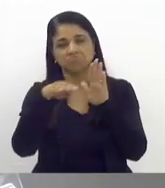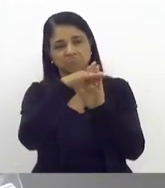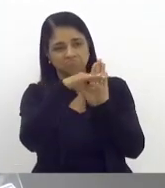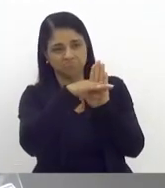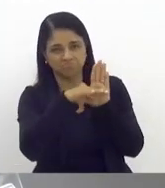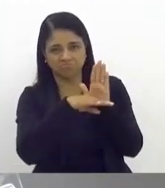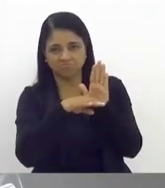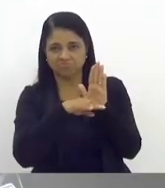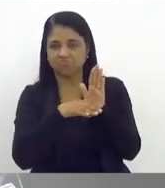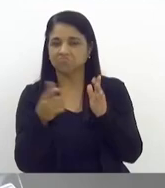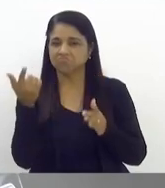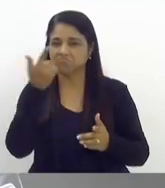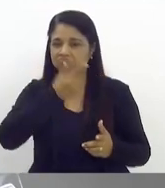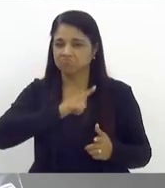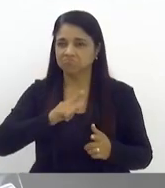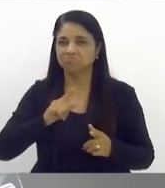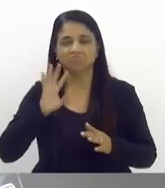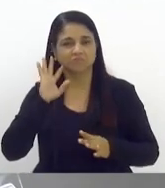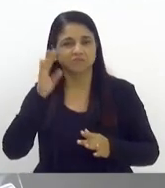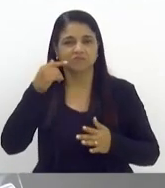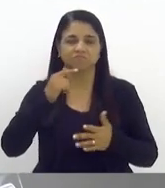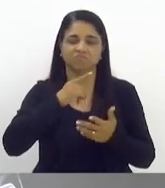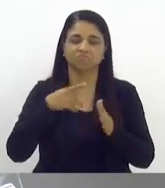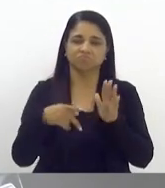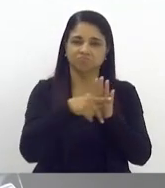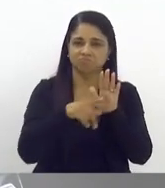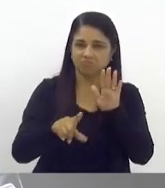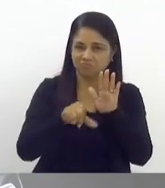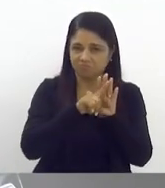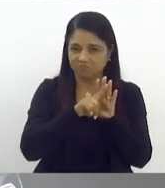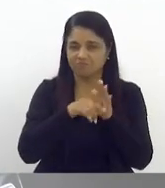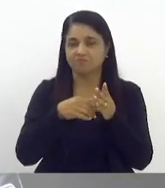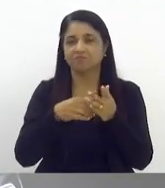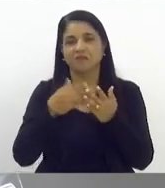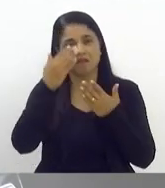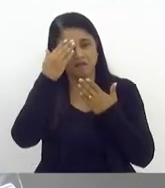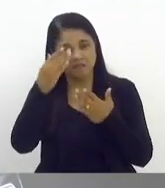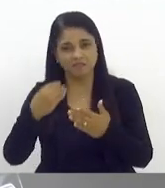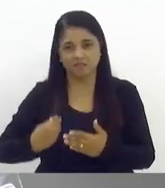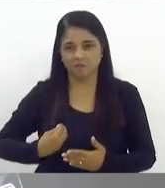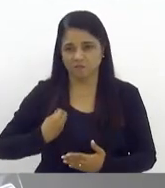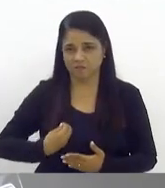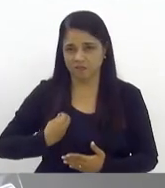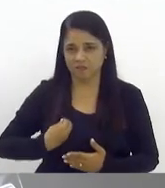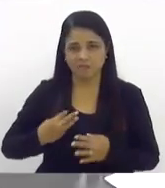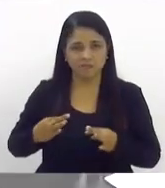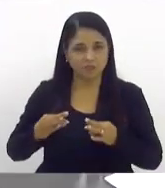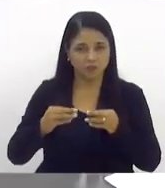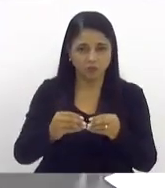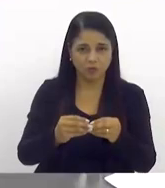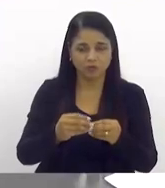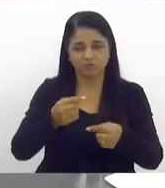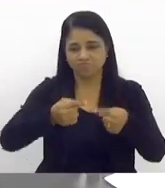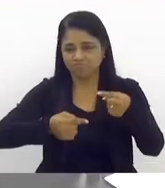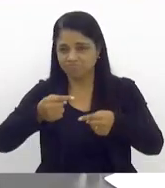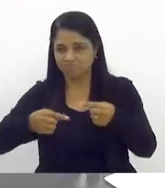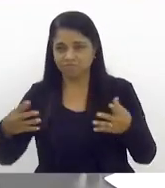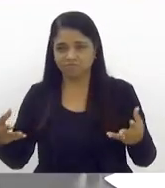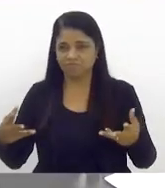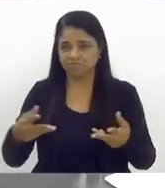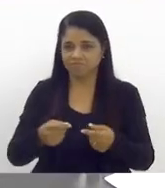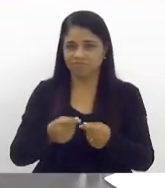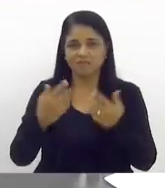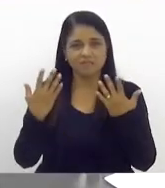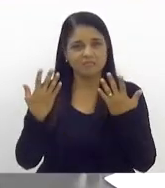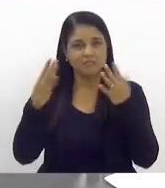e matamos uma pauta ordinária com muitos projetos. Agradeço a presença de todos, a qualidade da discussão. Saúdo aqueles que tiveram